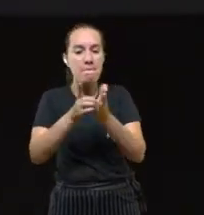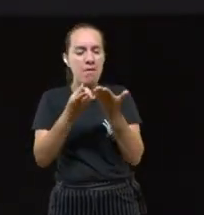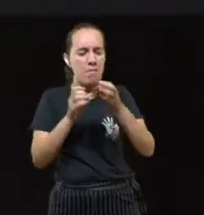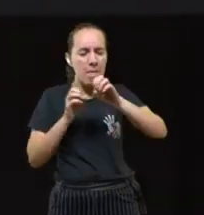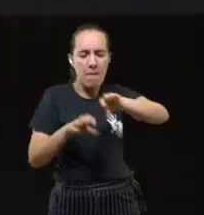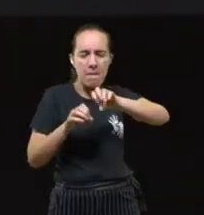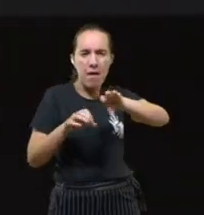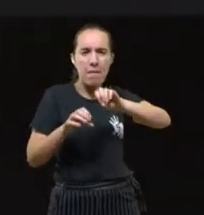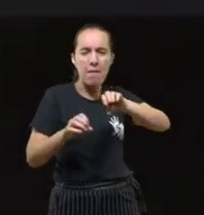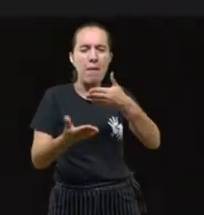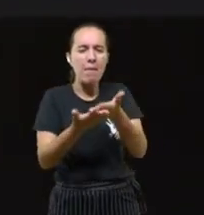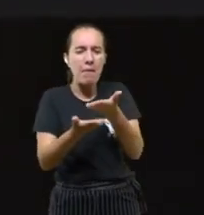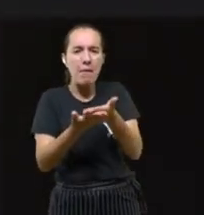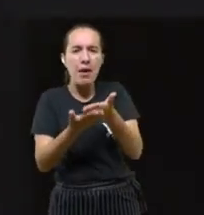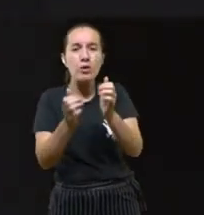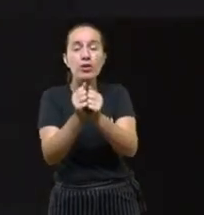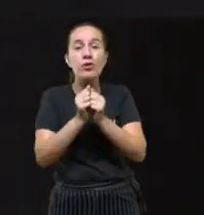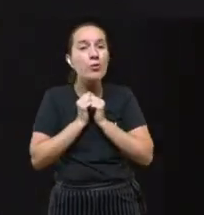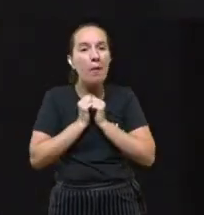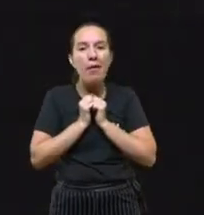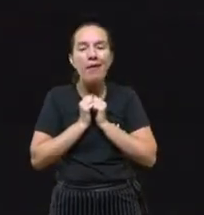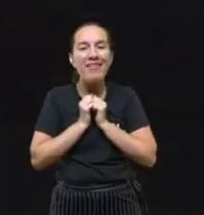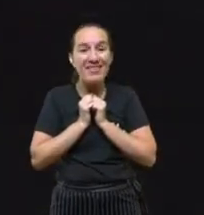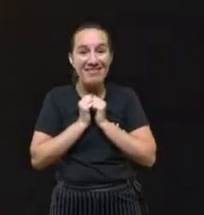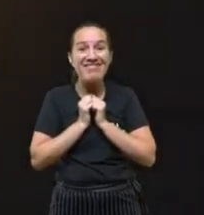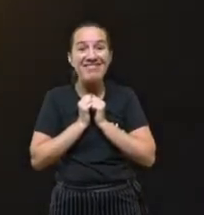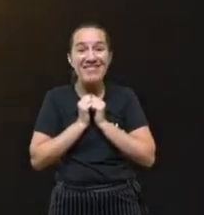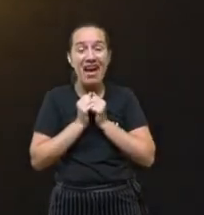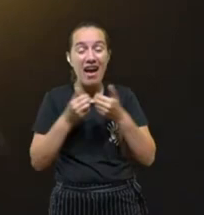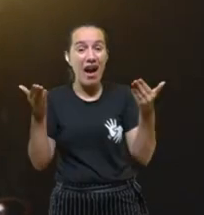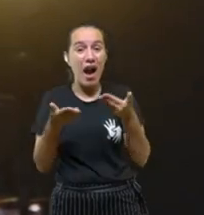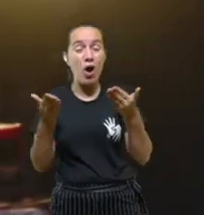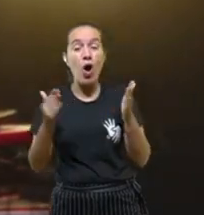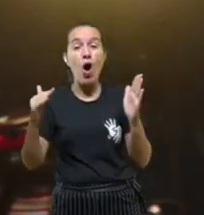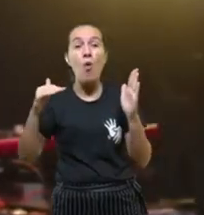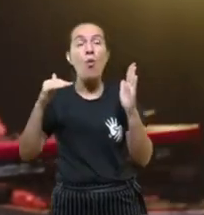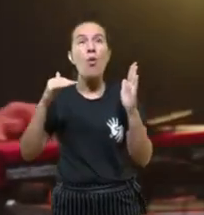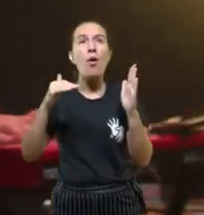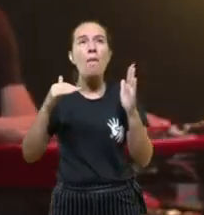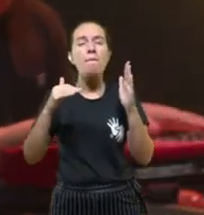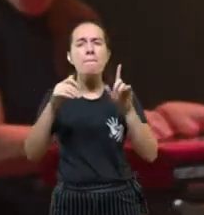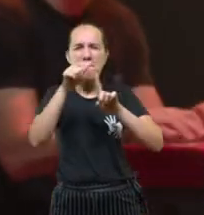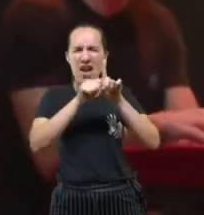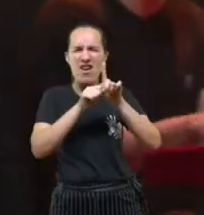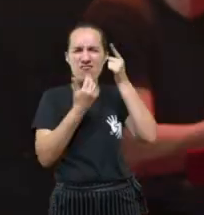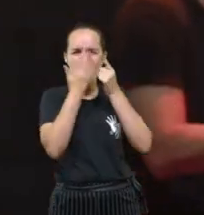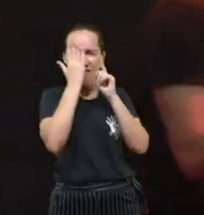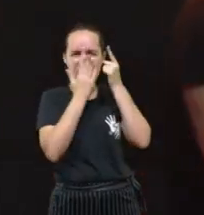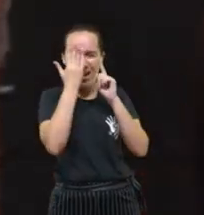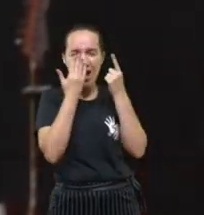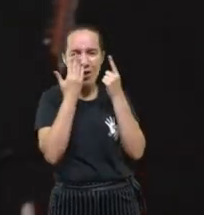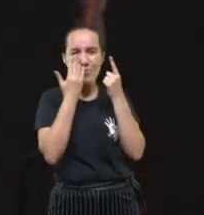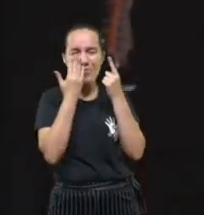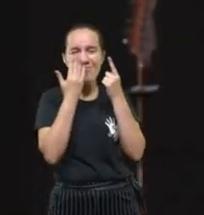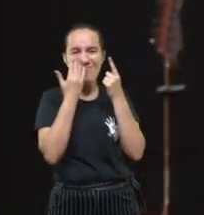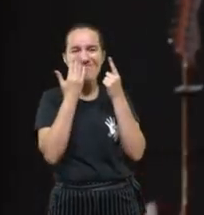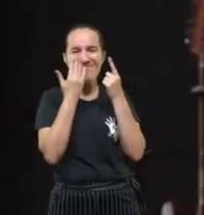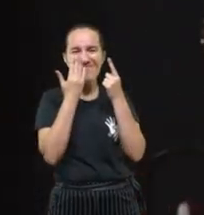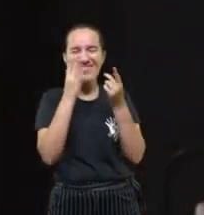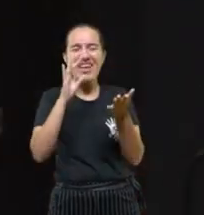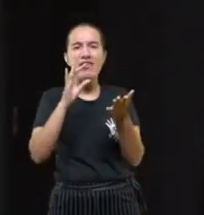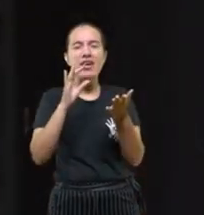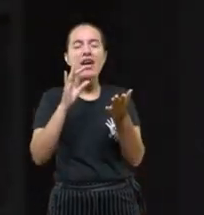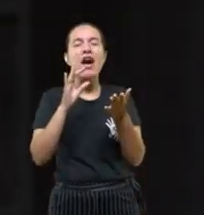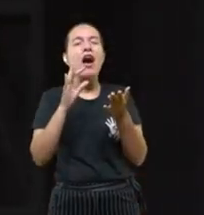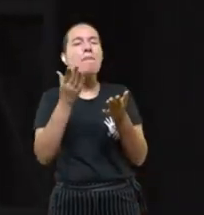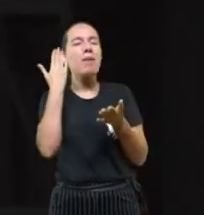5 anos levou, gente. Agora, este mês, o último fim de semana deste mês, nós vamos